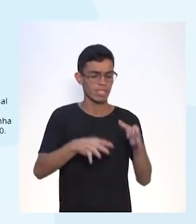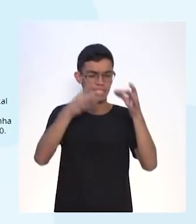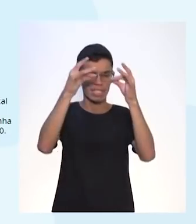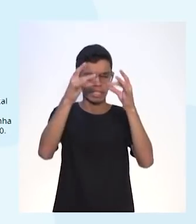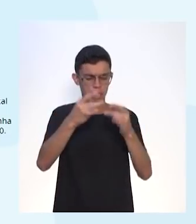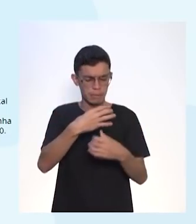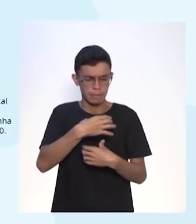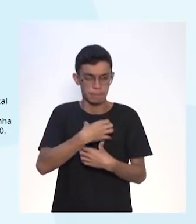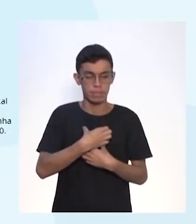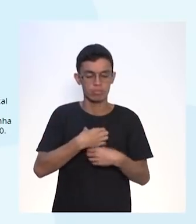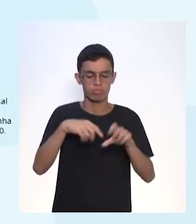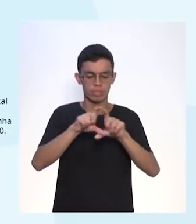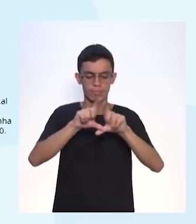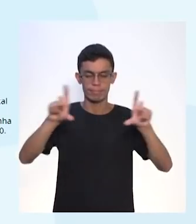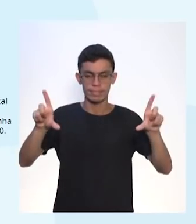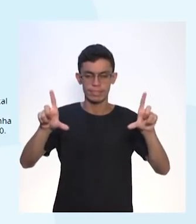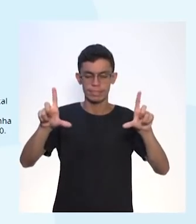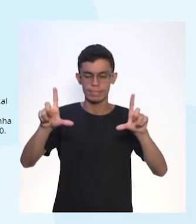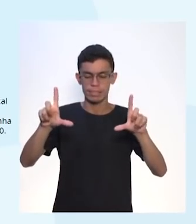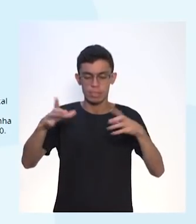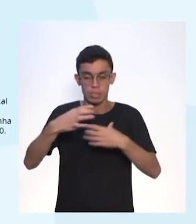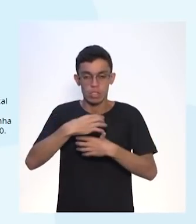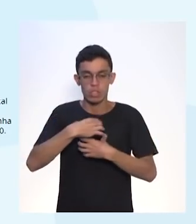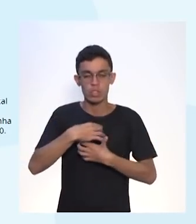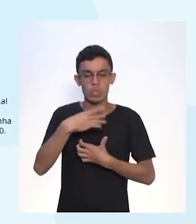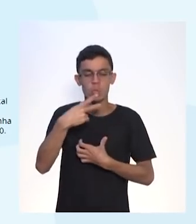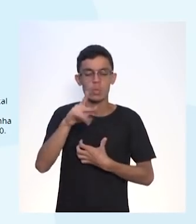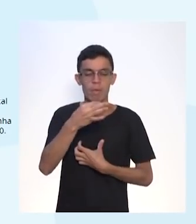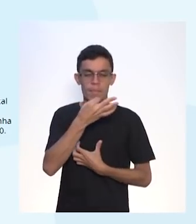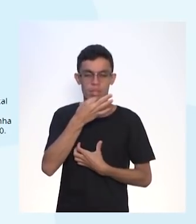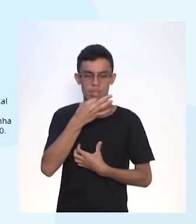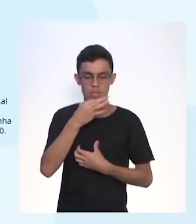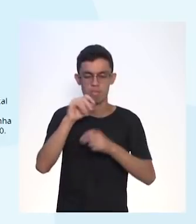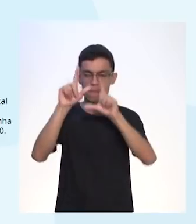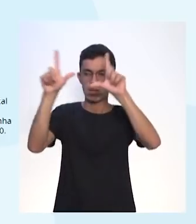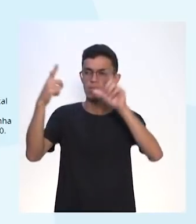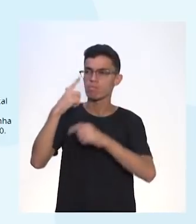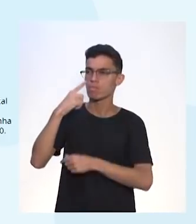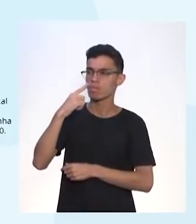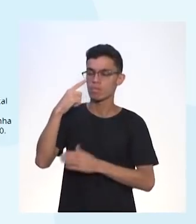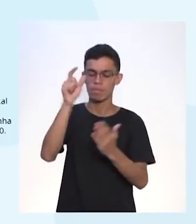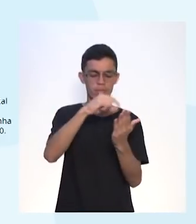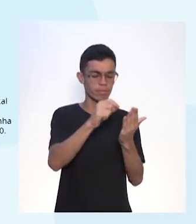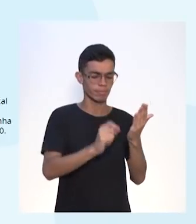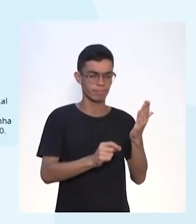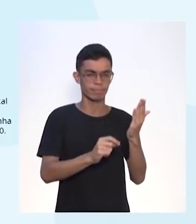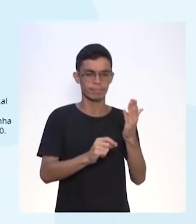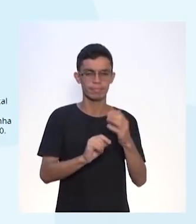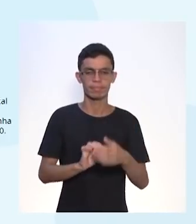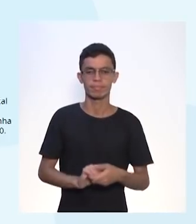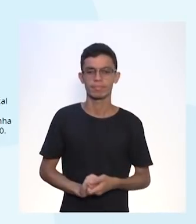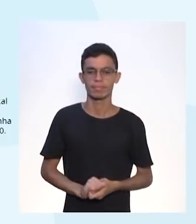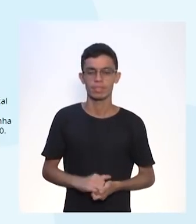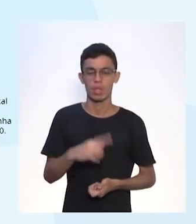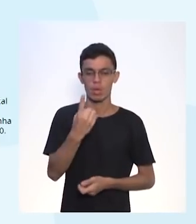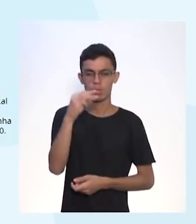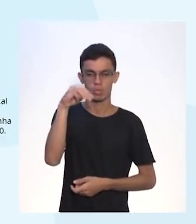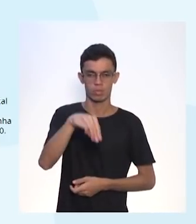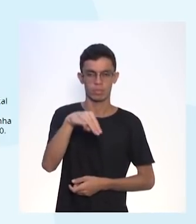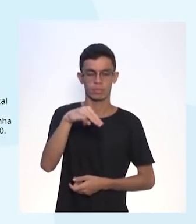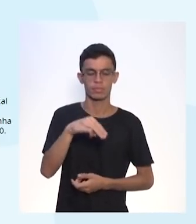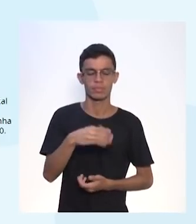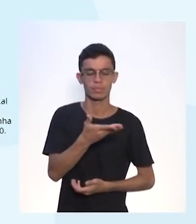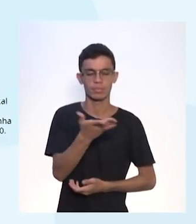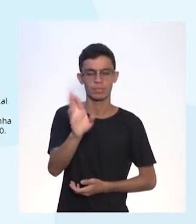sensações suscitadas em você durante essa leitura. Então, vamos deixar essa daí agora. Vamos lá. Um minutinho, vai,